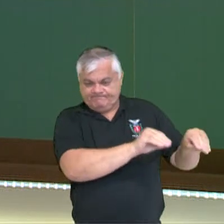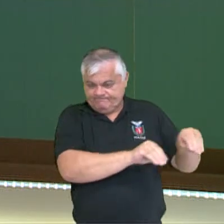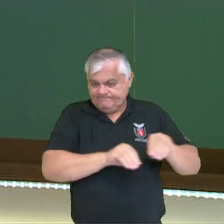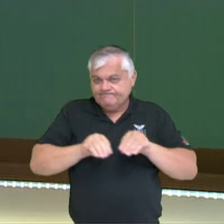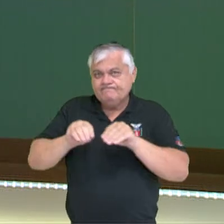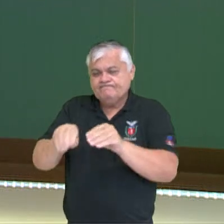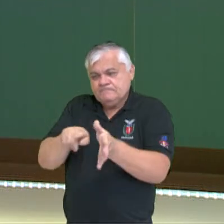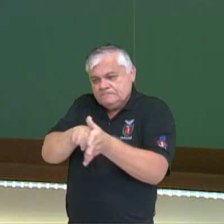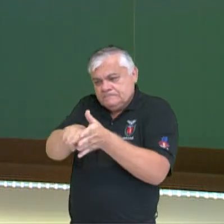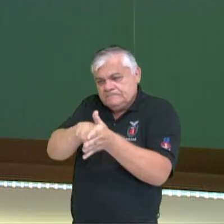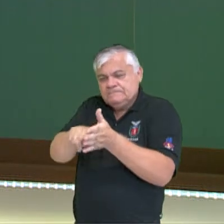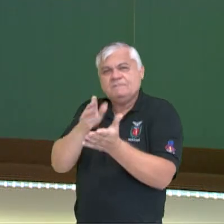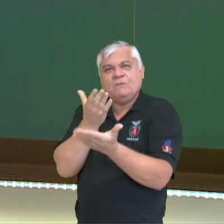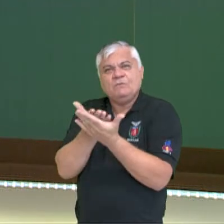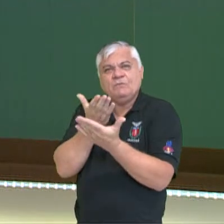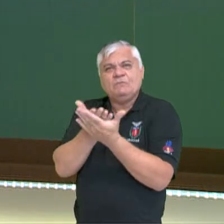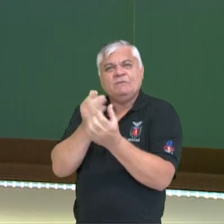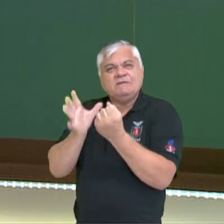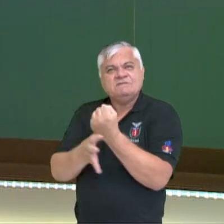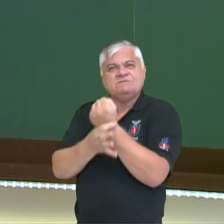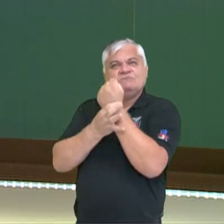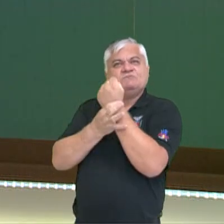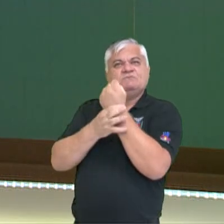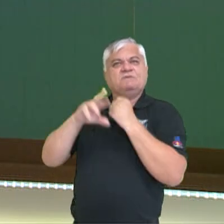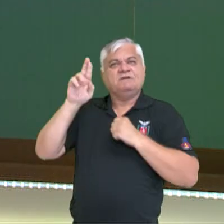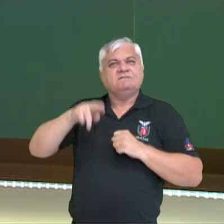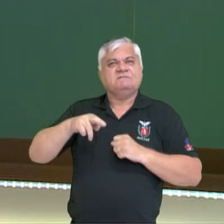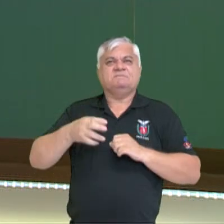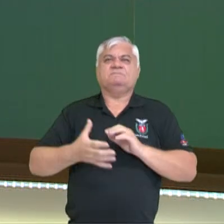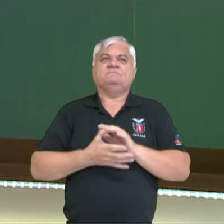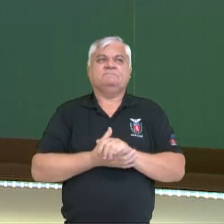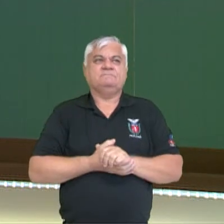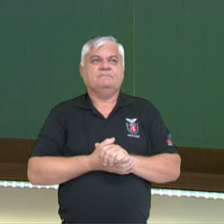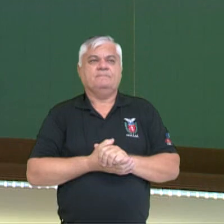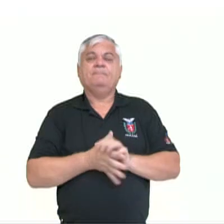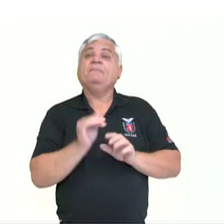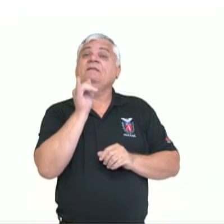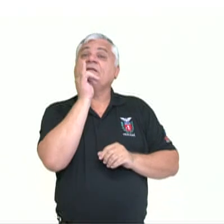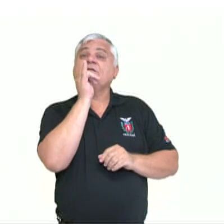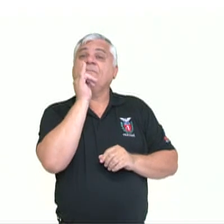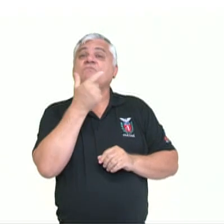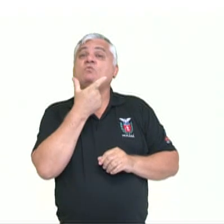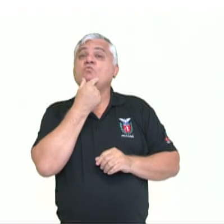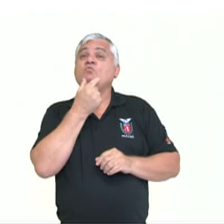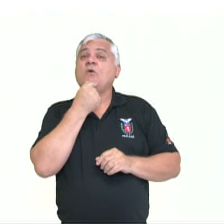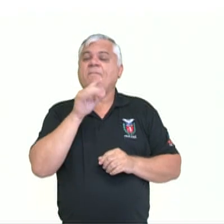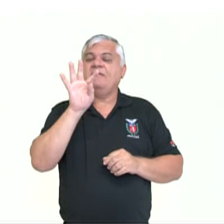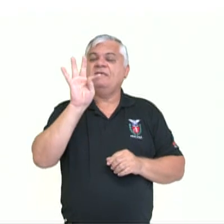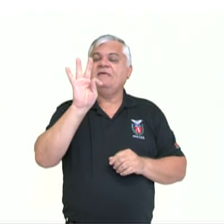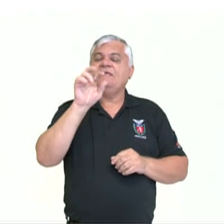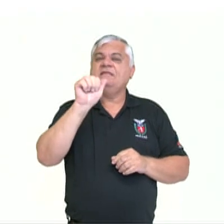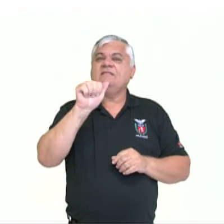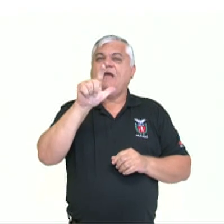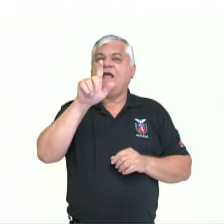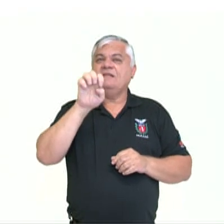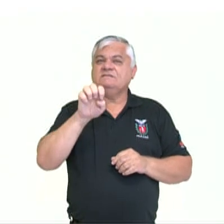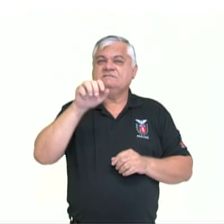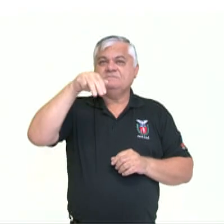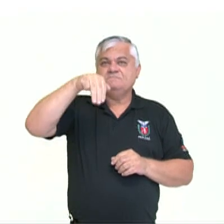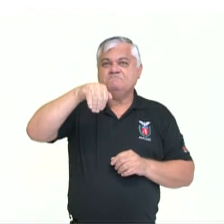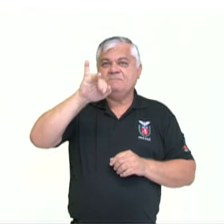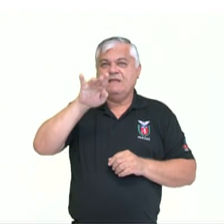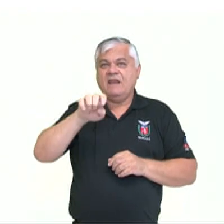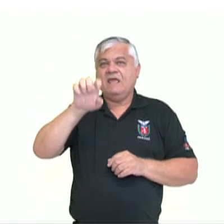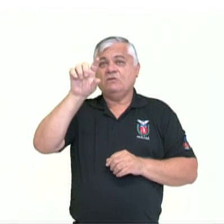mais seguro a partir da razão. Por exemplo, Tales de Mileto. Tales de Mileto foi um